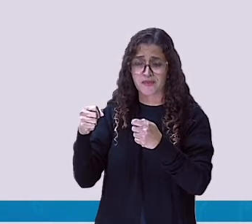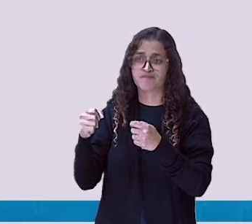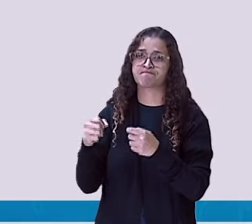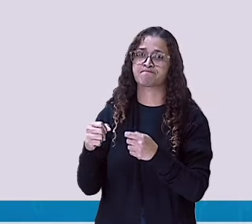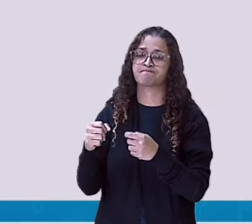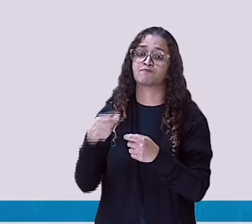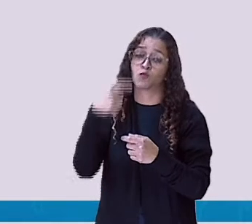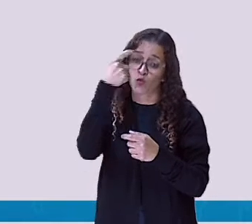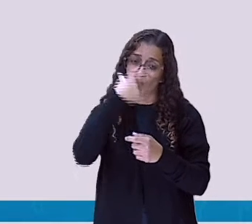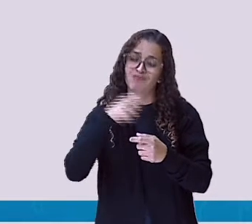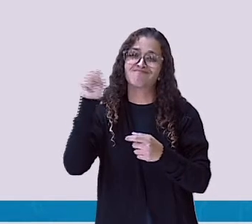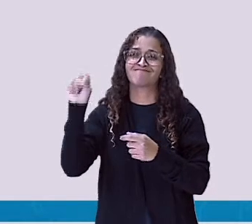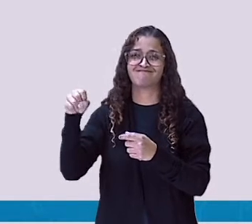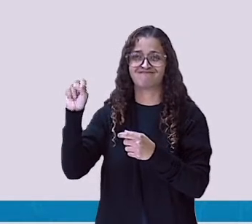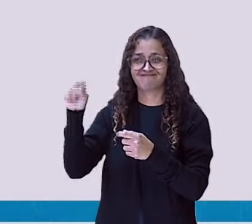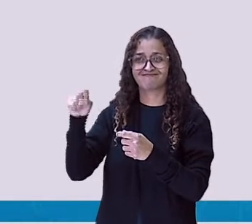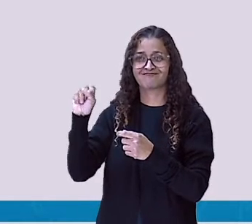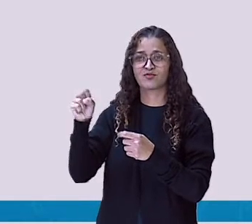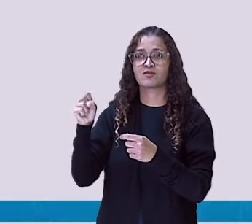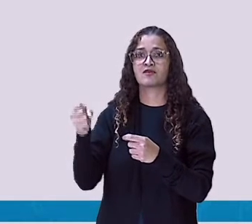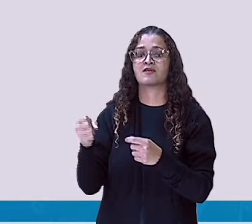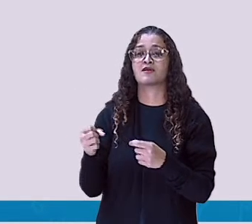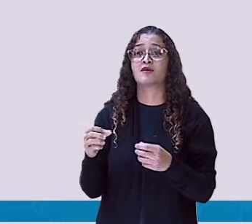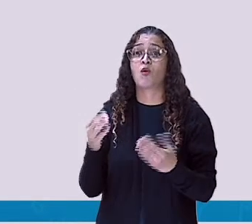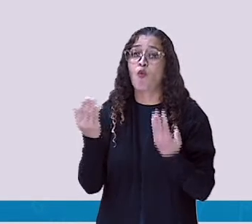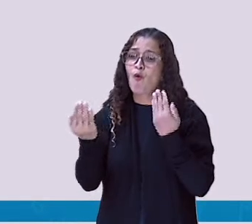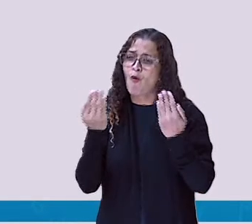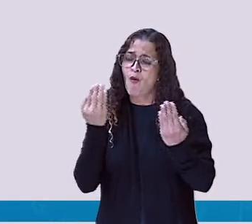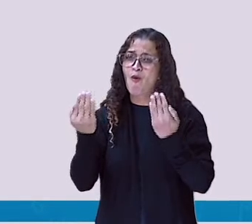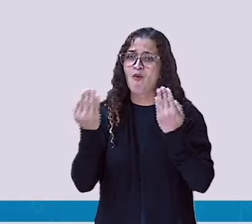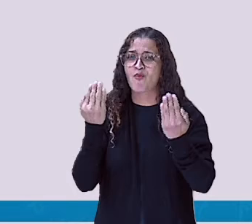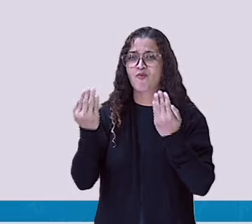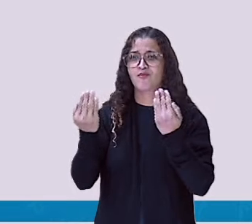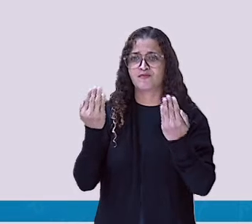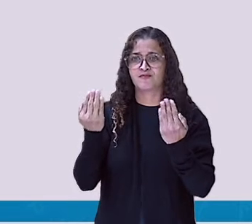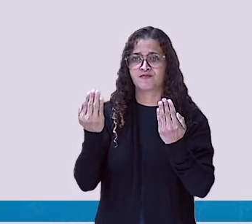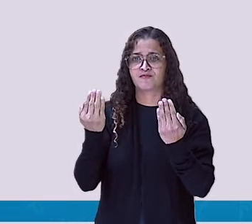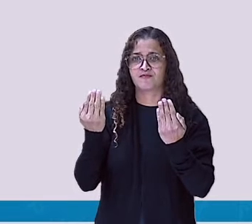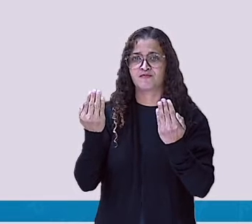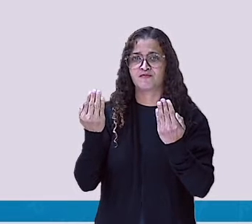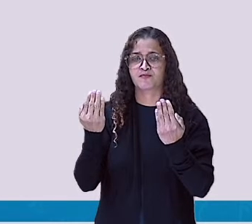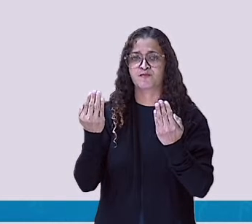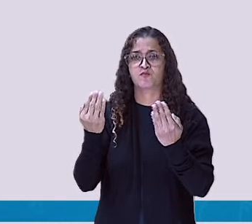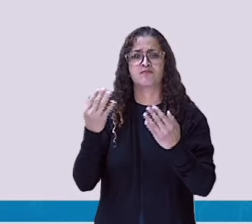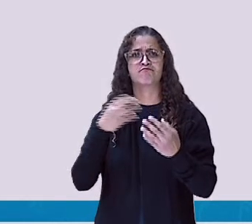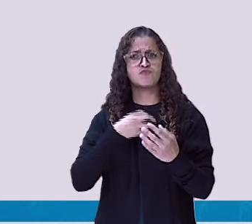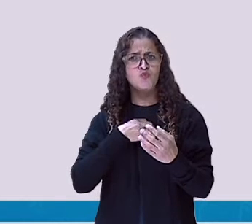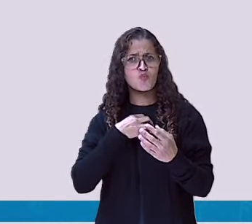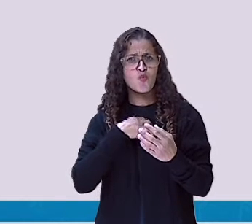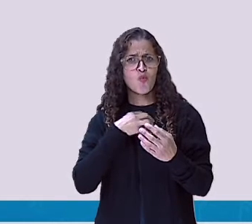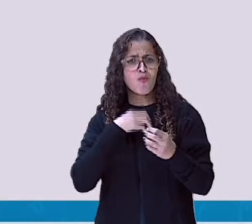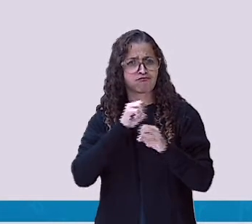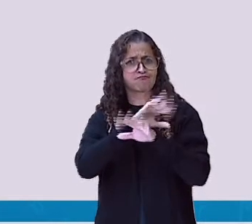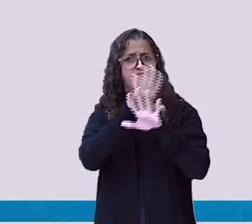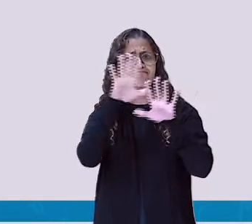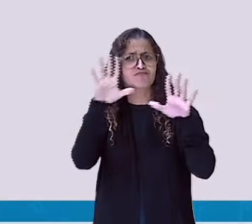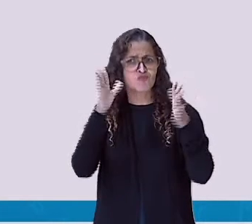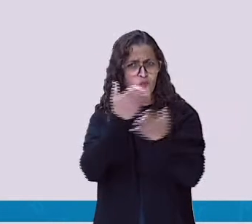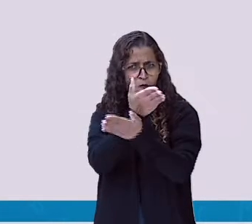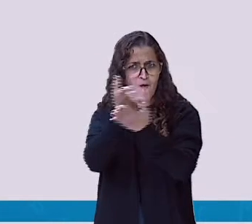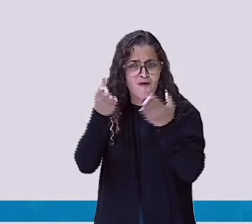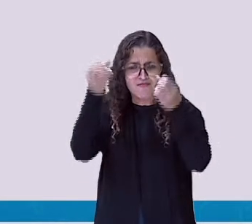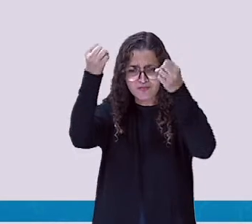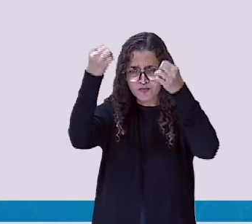ela possa servir de comparação. E aqui vai ficar de uma forma visual muito mais